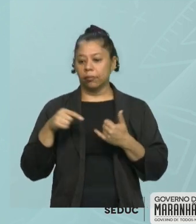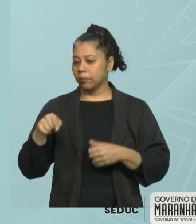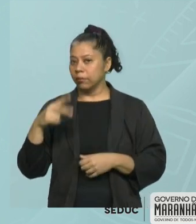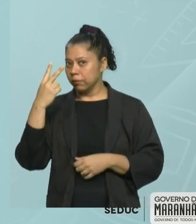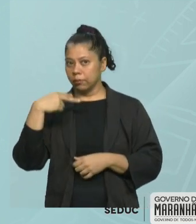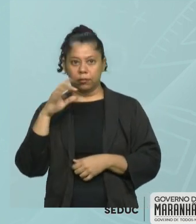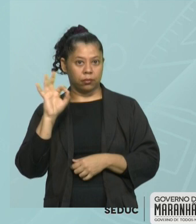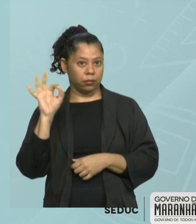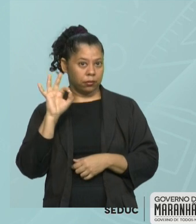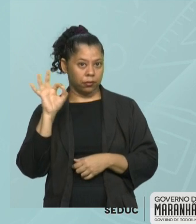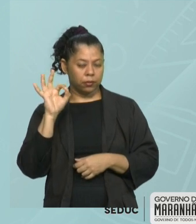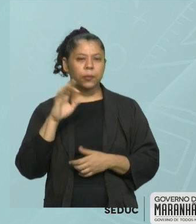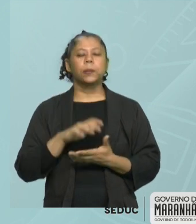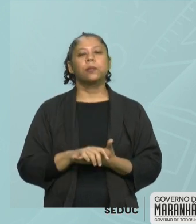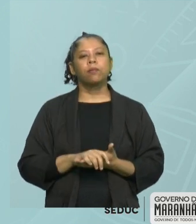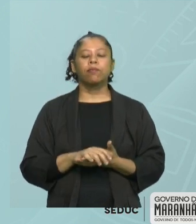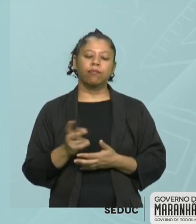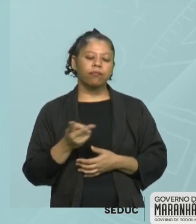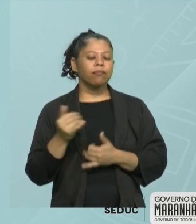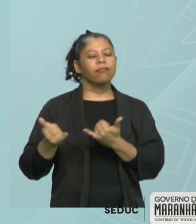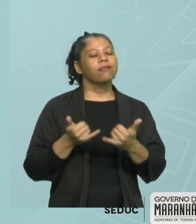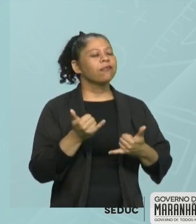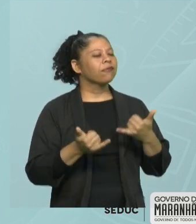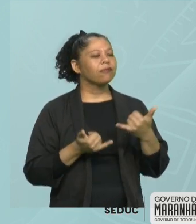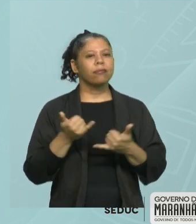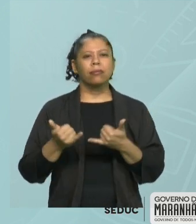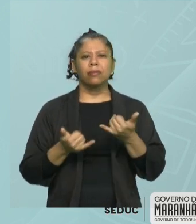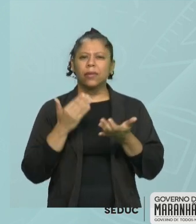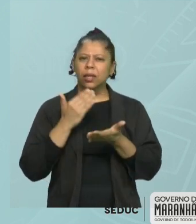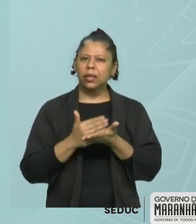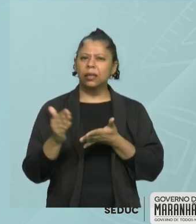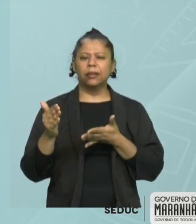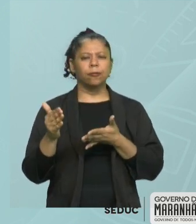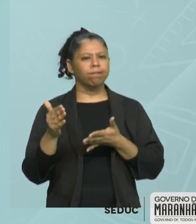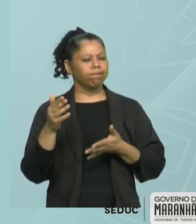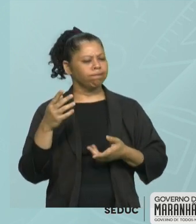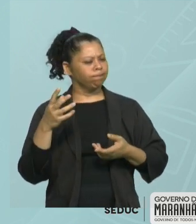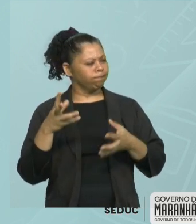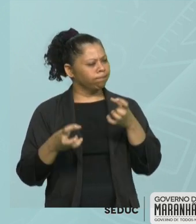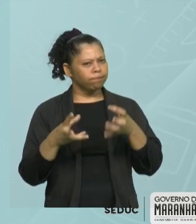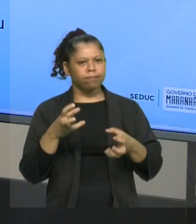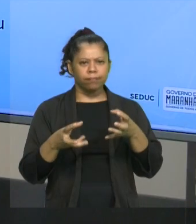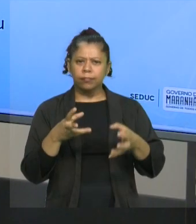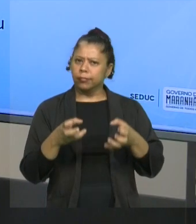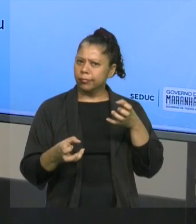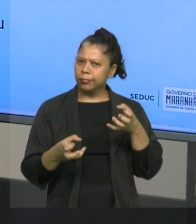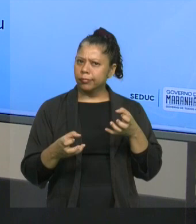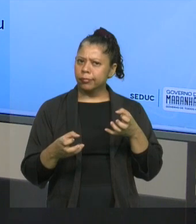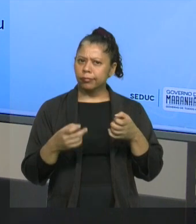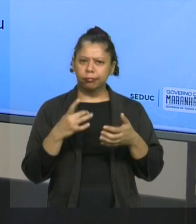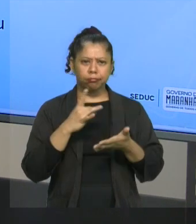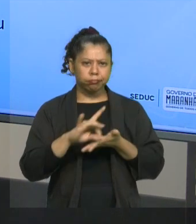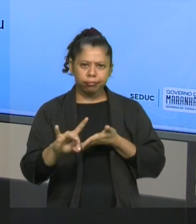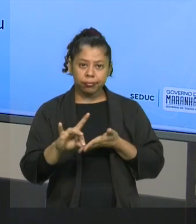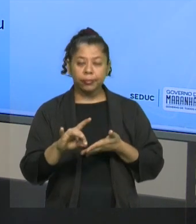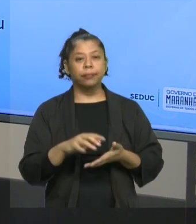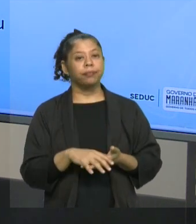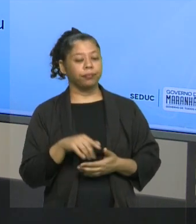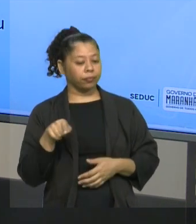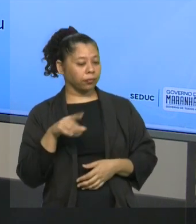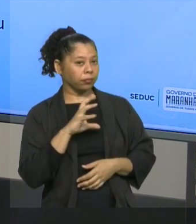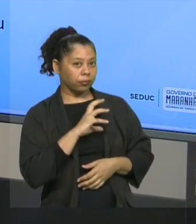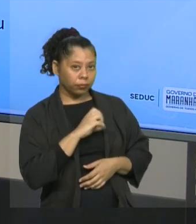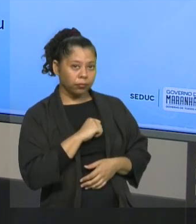cego. Surgiu entre eles um desentendimento qualquer. Pretendeu o amor que